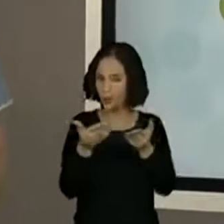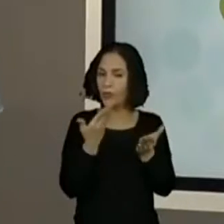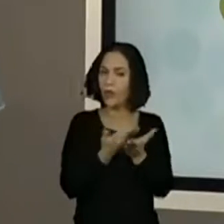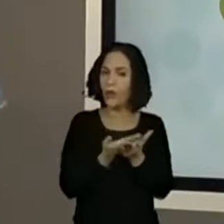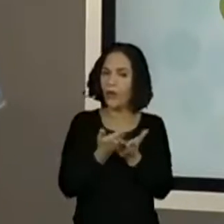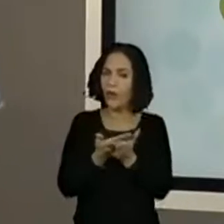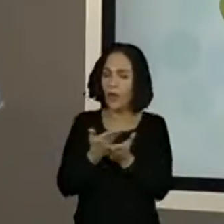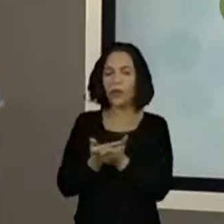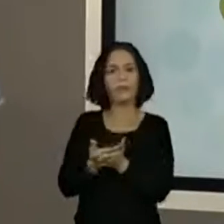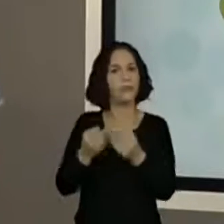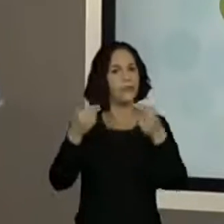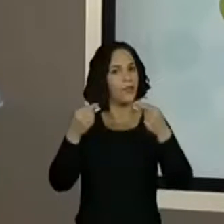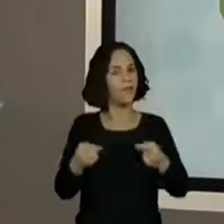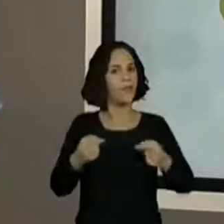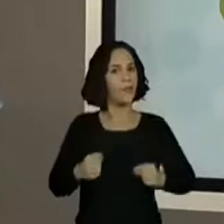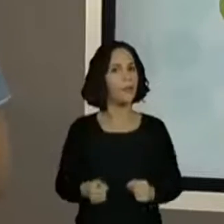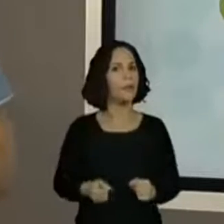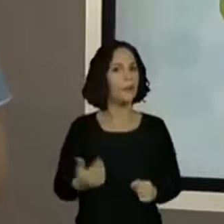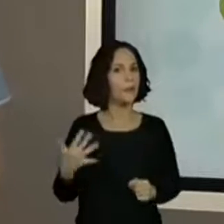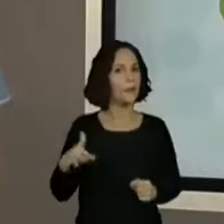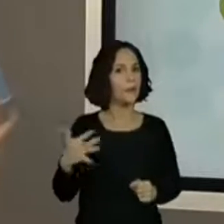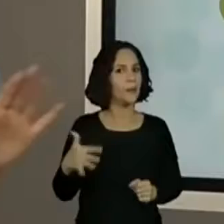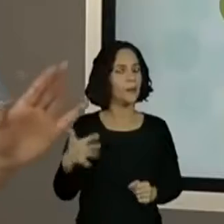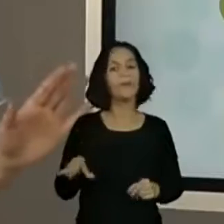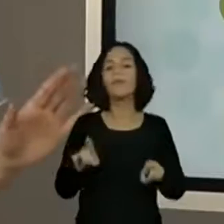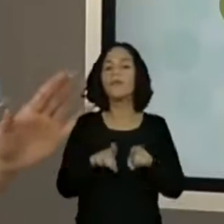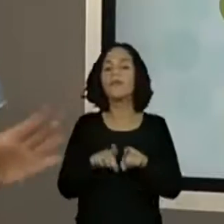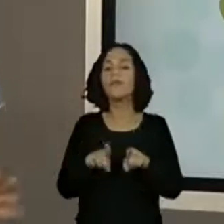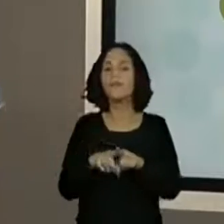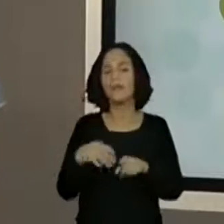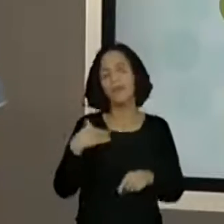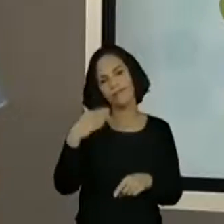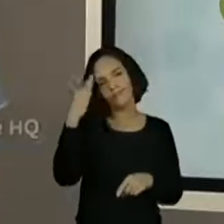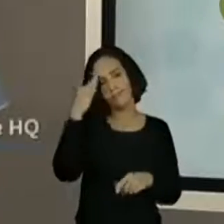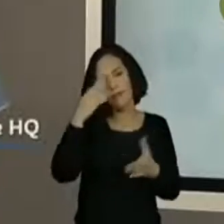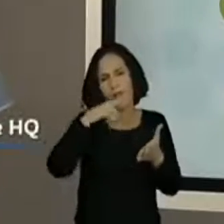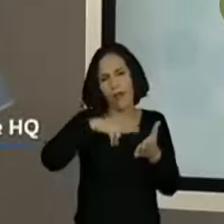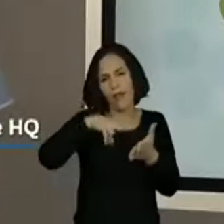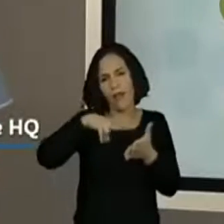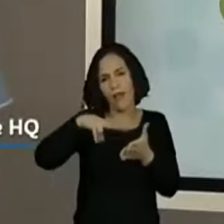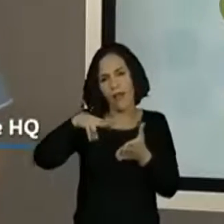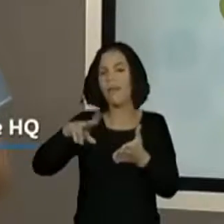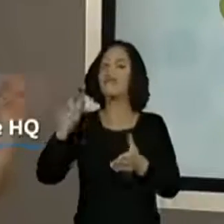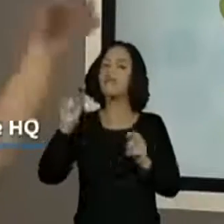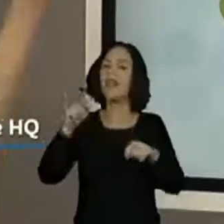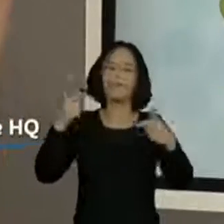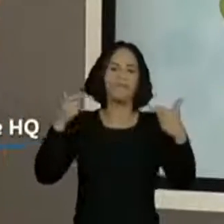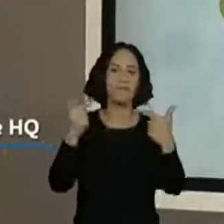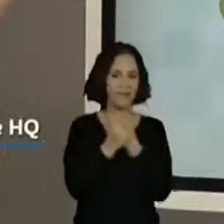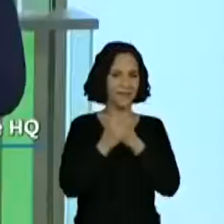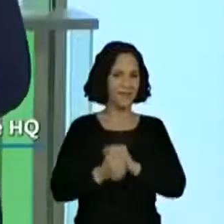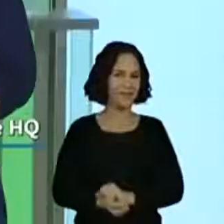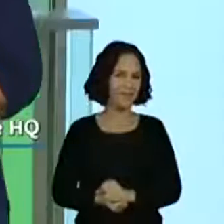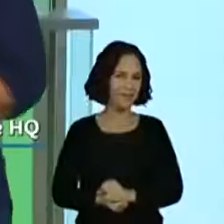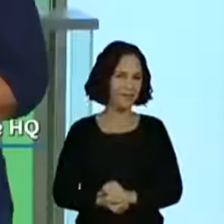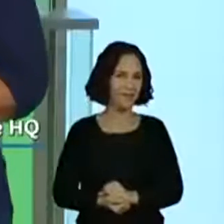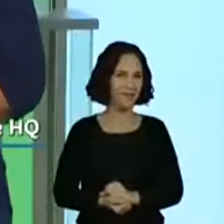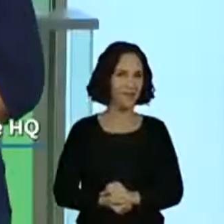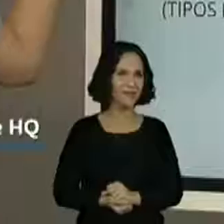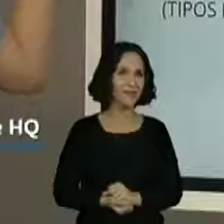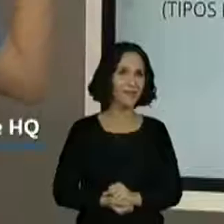ser desafiadora e eu tenho certeza que, com muita leitura, a gente vai dar boas risadas. Vamos lá.